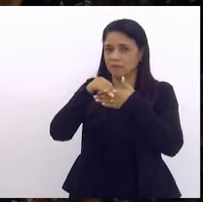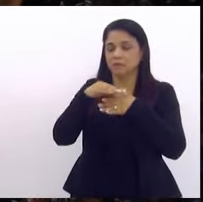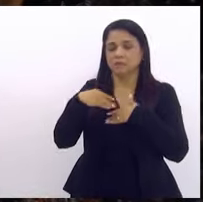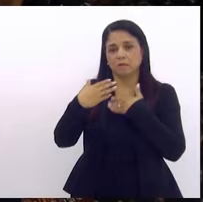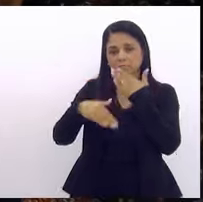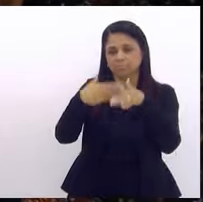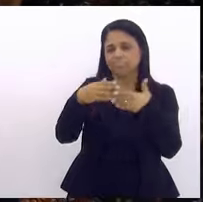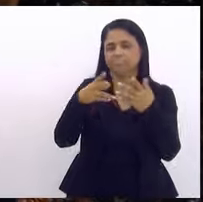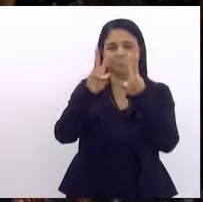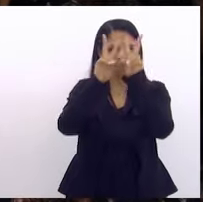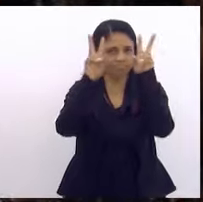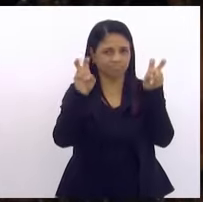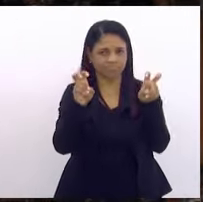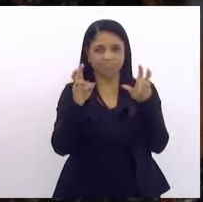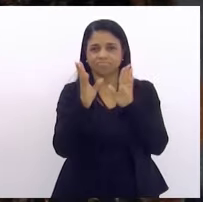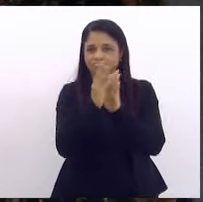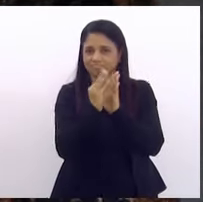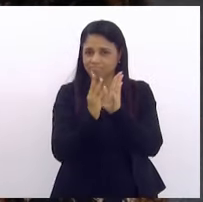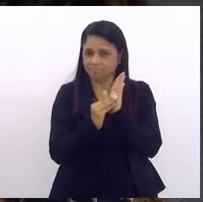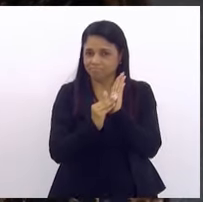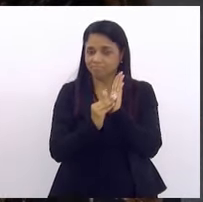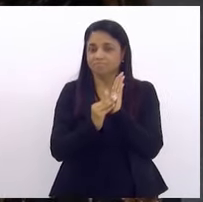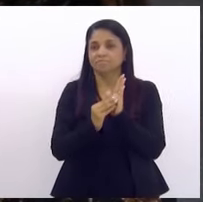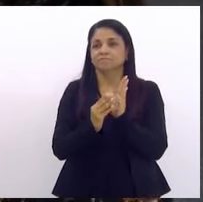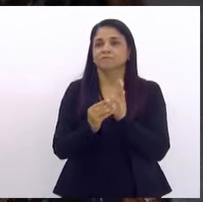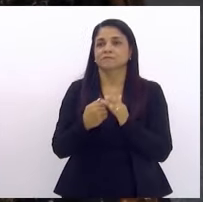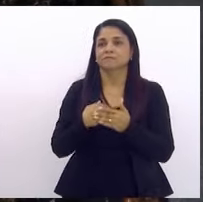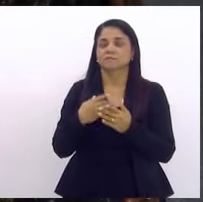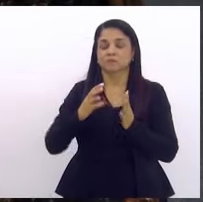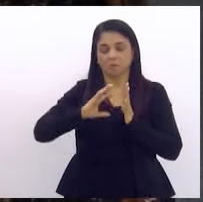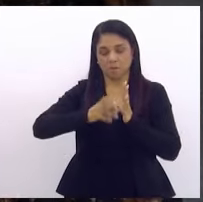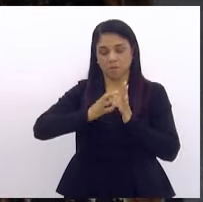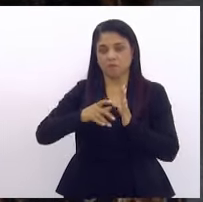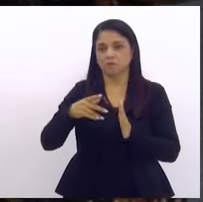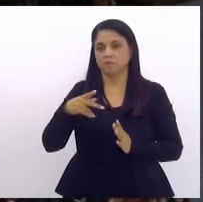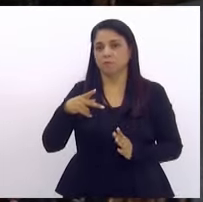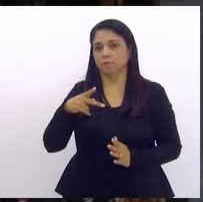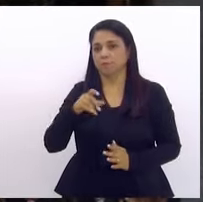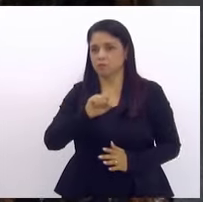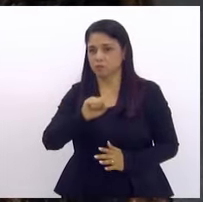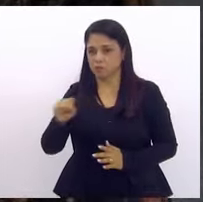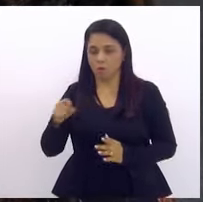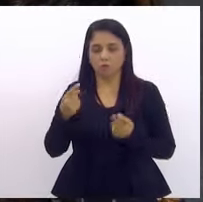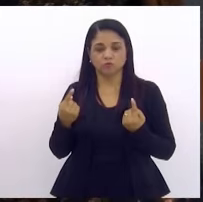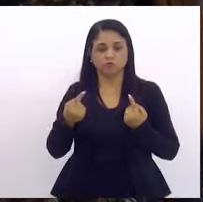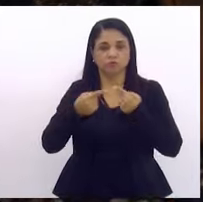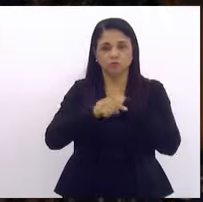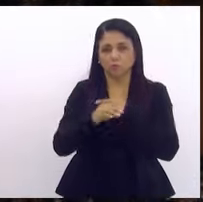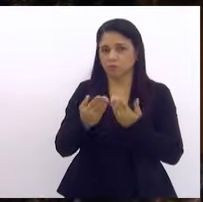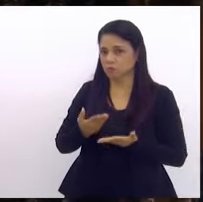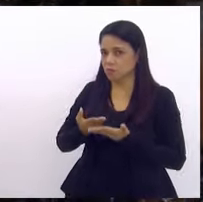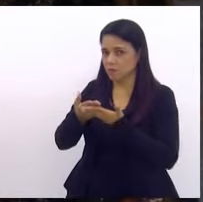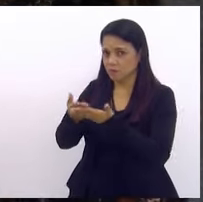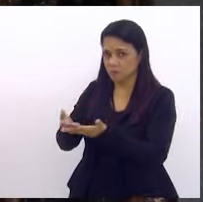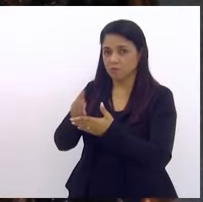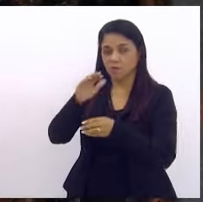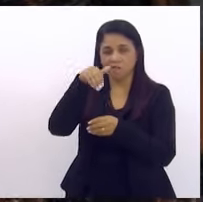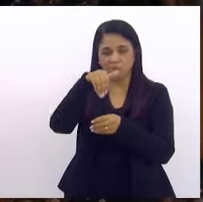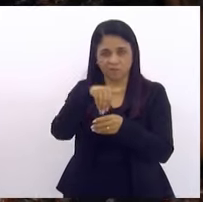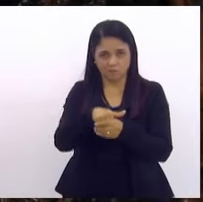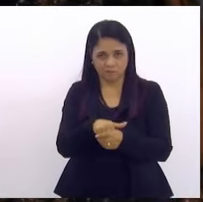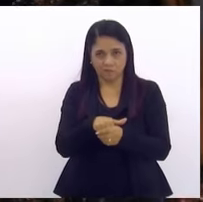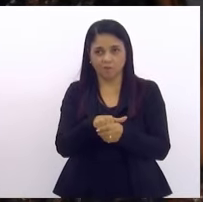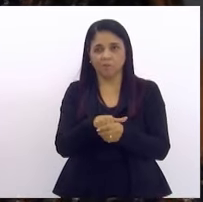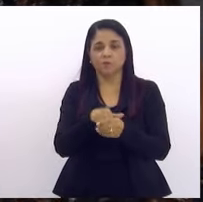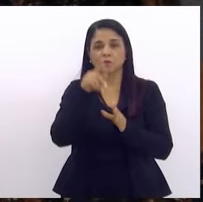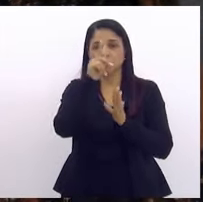de alguns projetos, a bancada do PSOL, como manifestado, discorda do encaminhamento com relação à votação